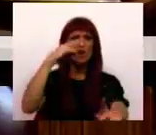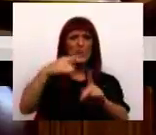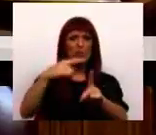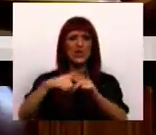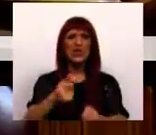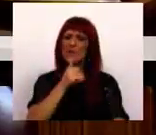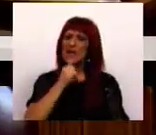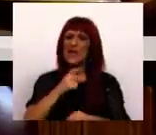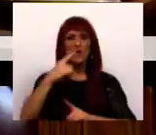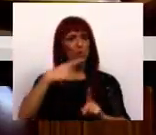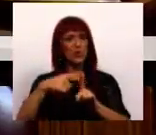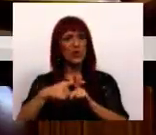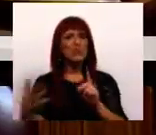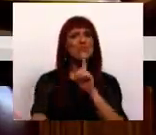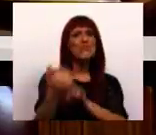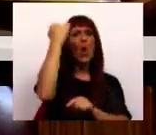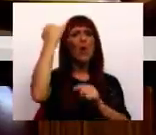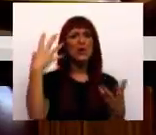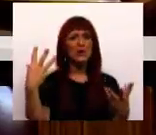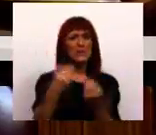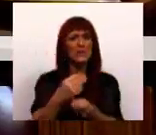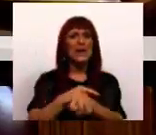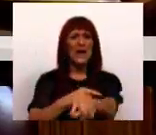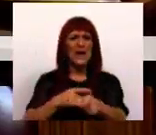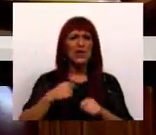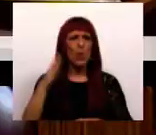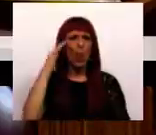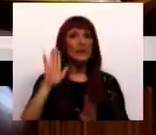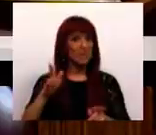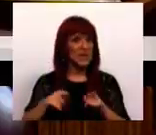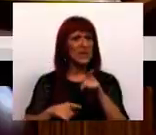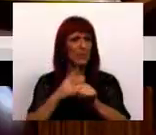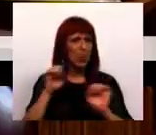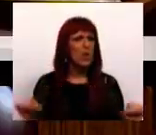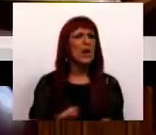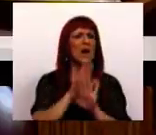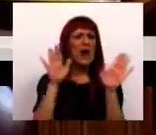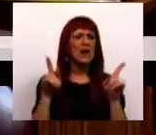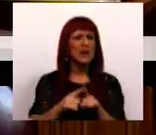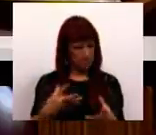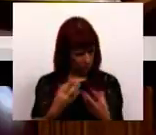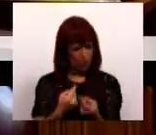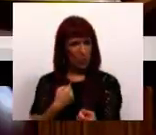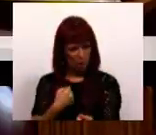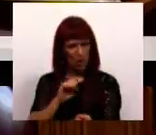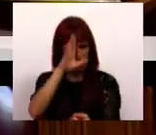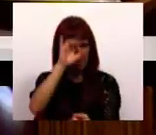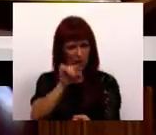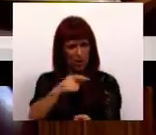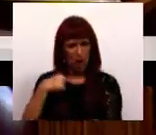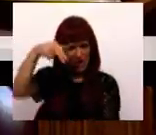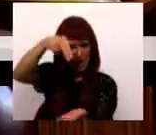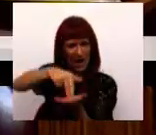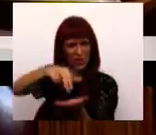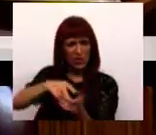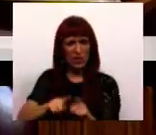positivas das medidas positivas que conseguimos tomar. E isto eu acho que deve ficar, de facto, muito claro. Conte connosco, Sr. Primeiro-Ministro. Estamos